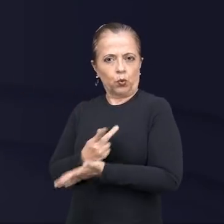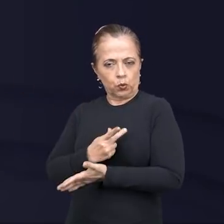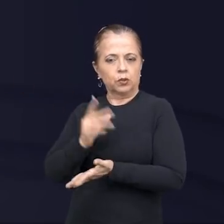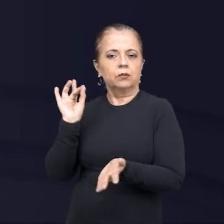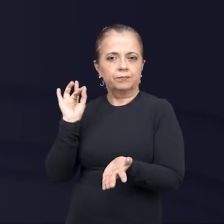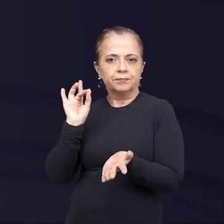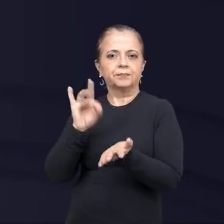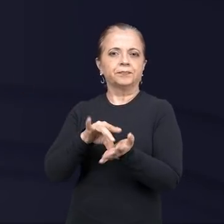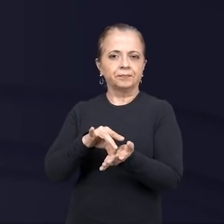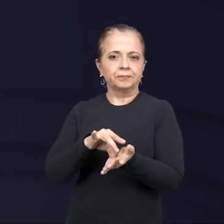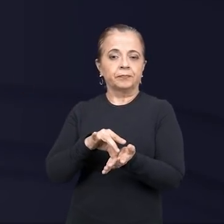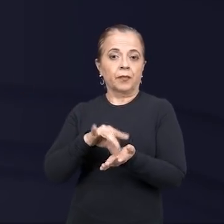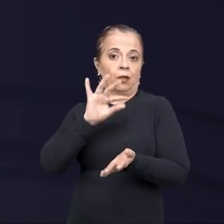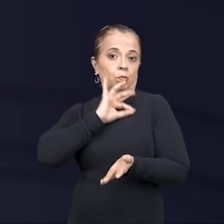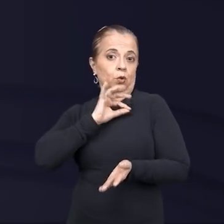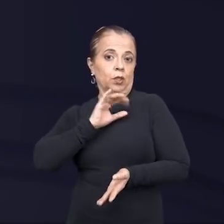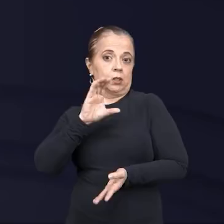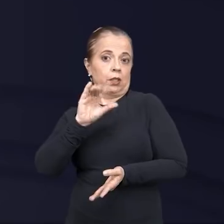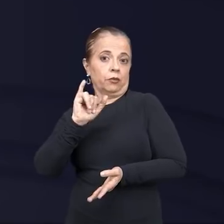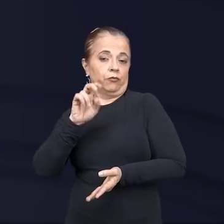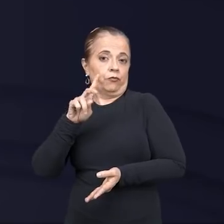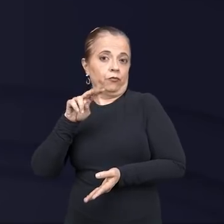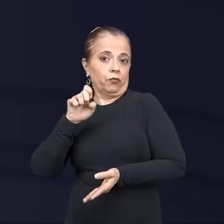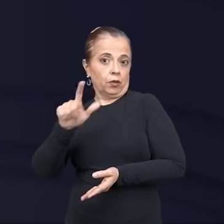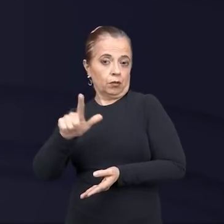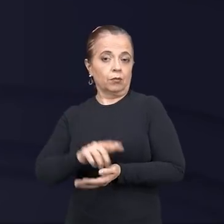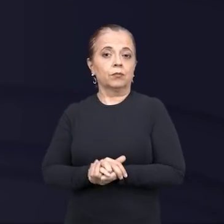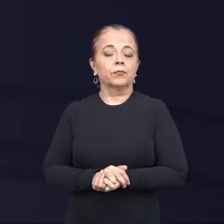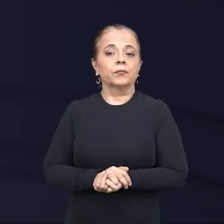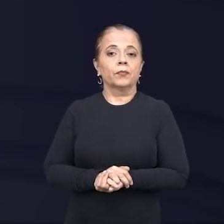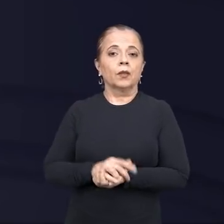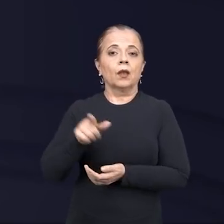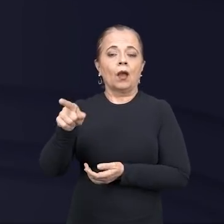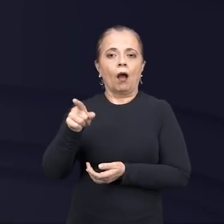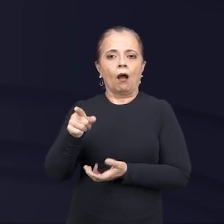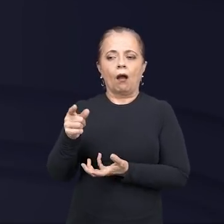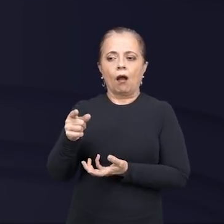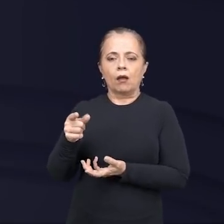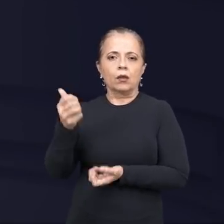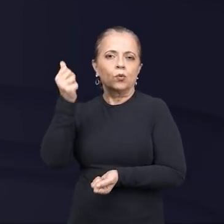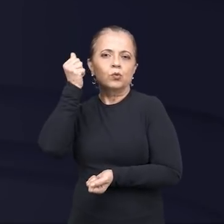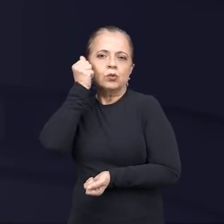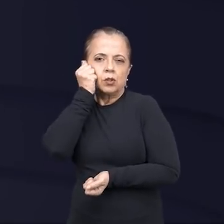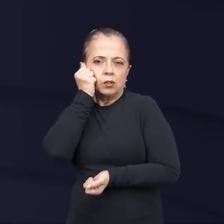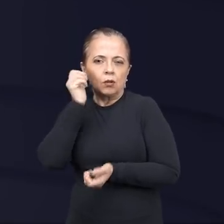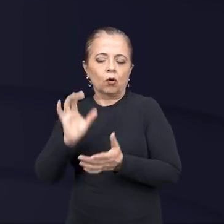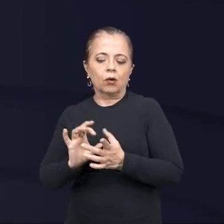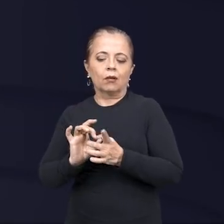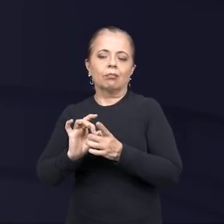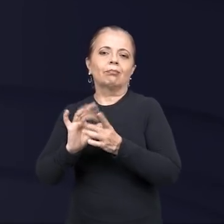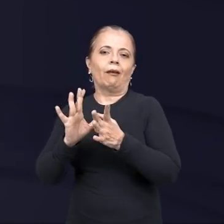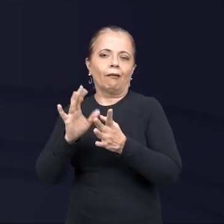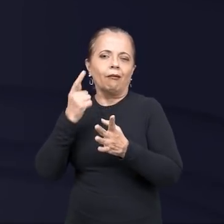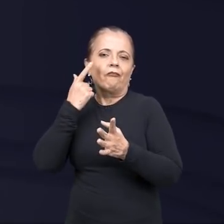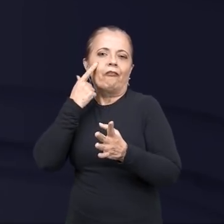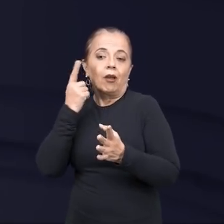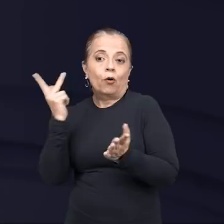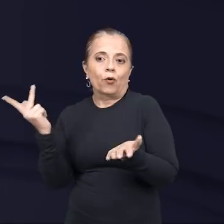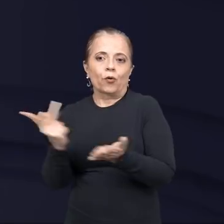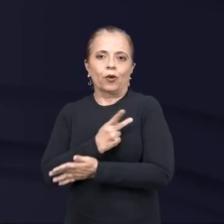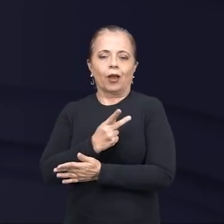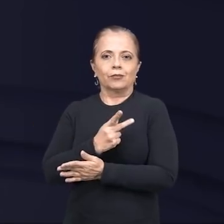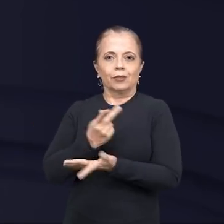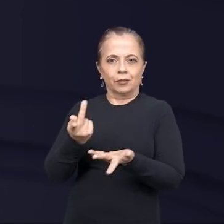né? A Polícia Civil adquiriu recentemente um aparelho que permite a